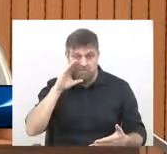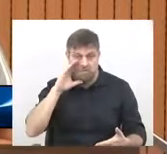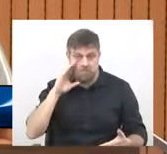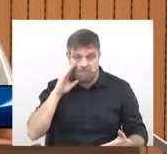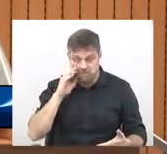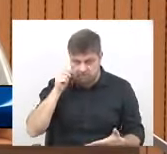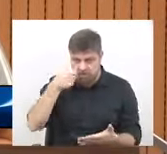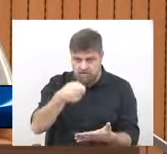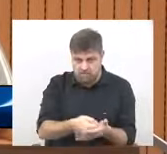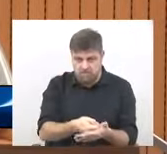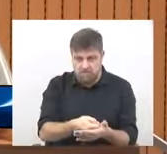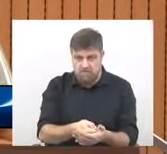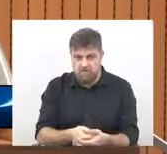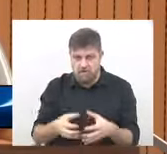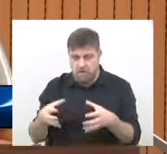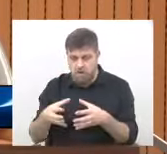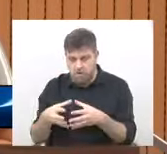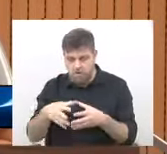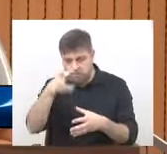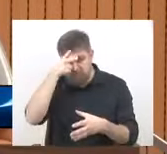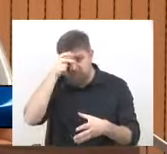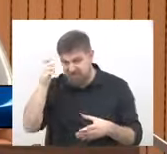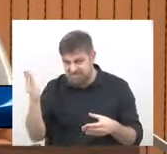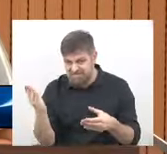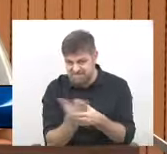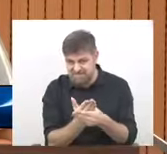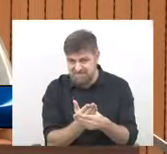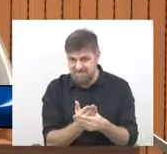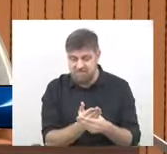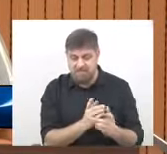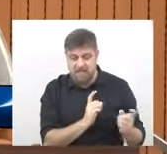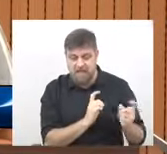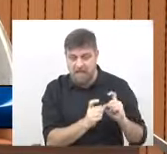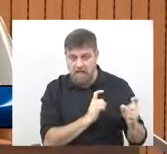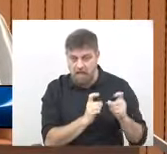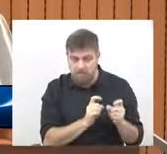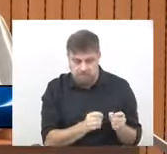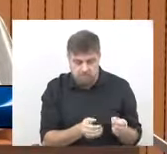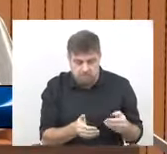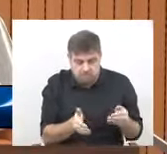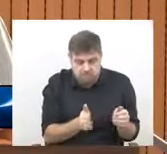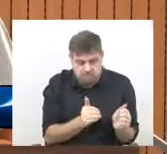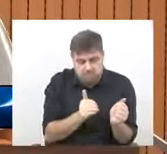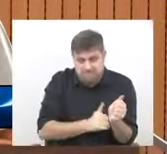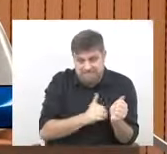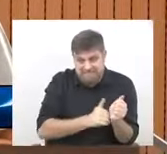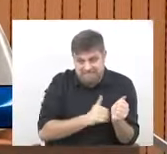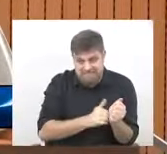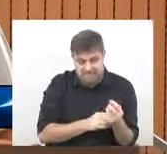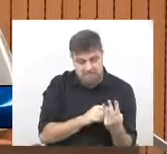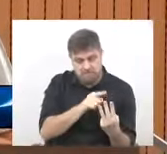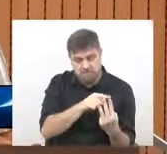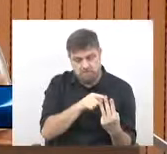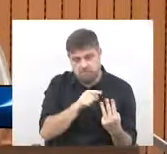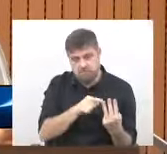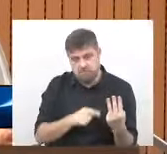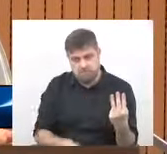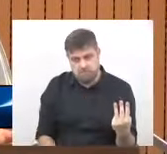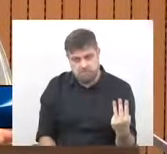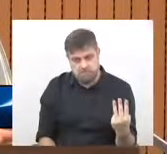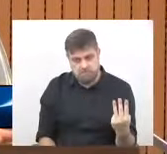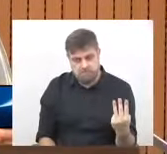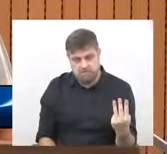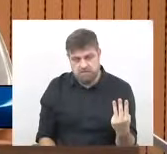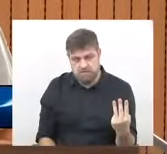a comissão processante teria as reuniões deliberativas restritas para os vereadores membros